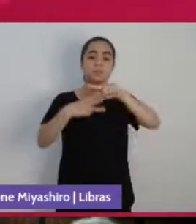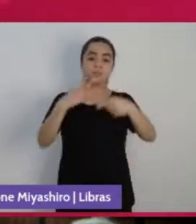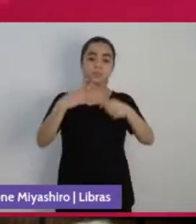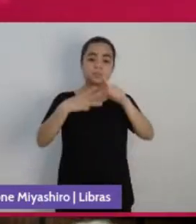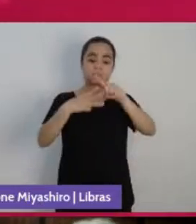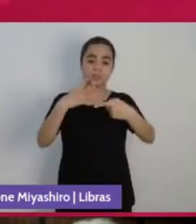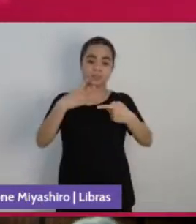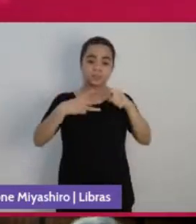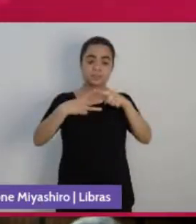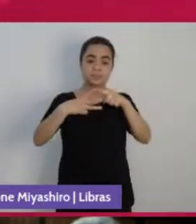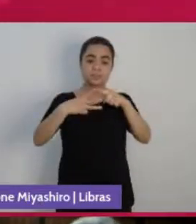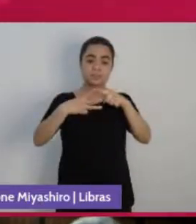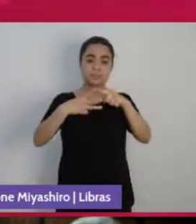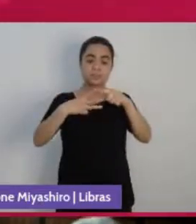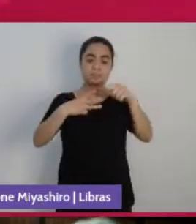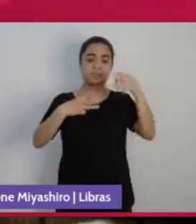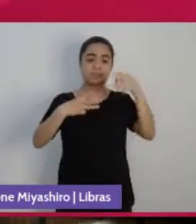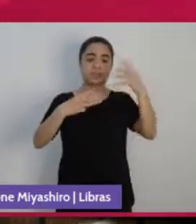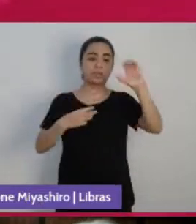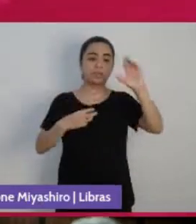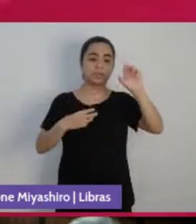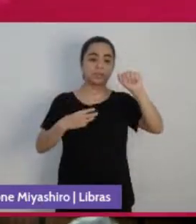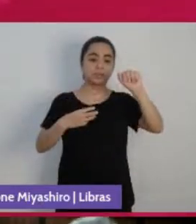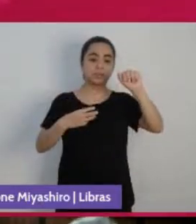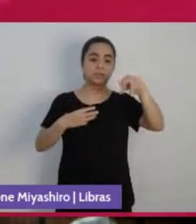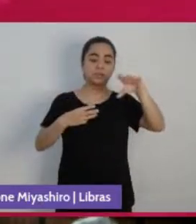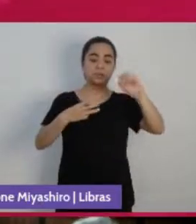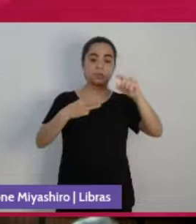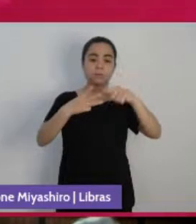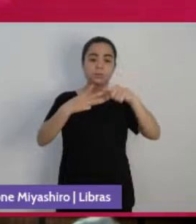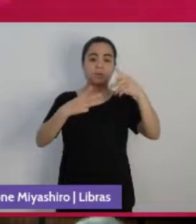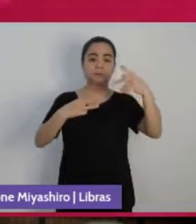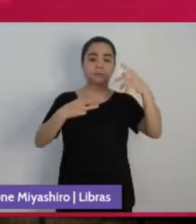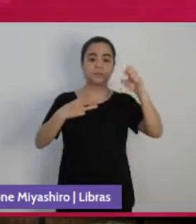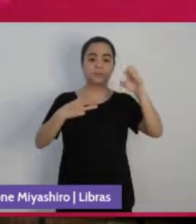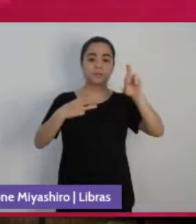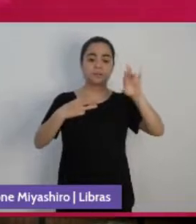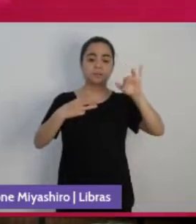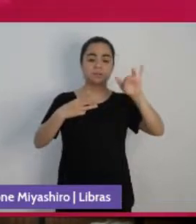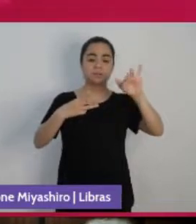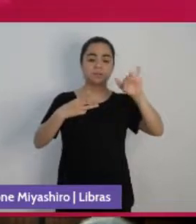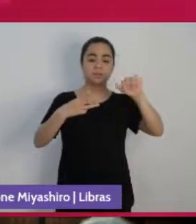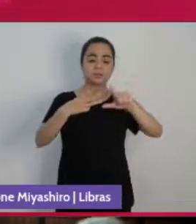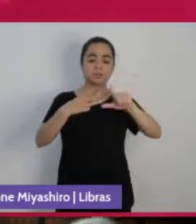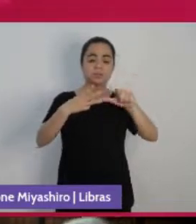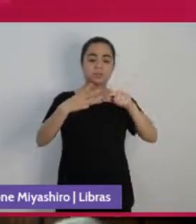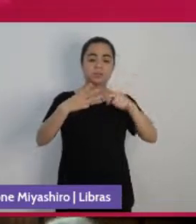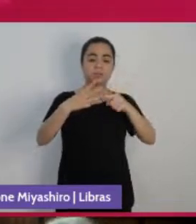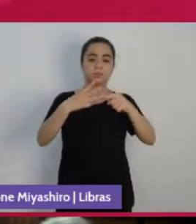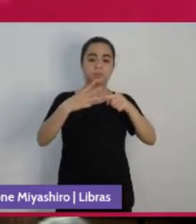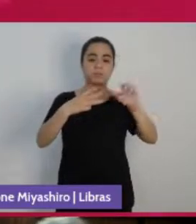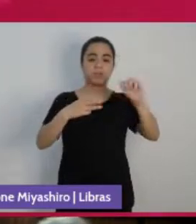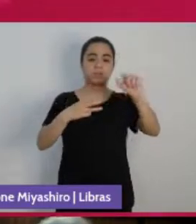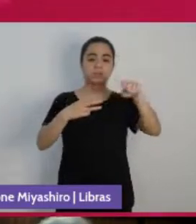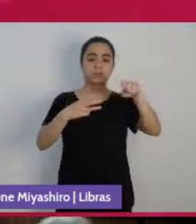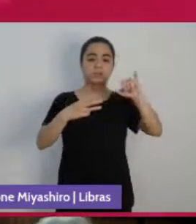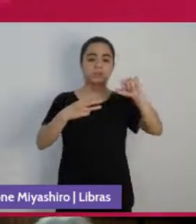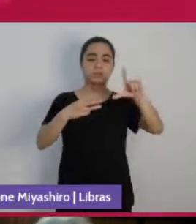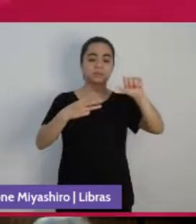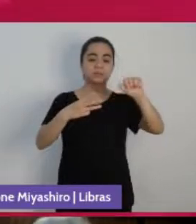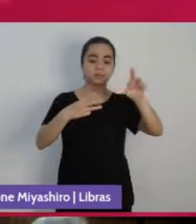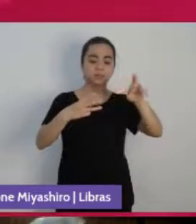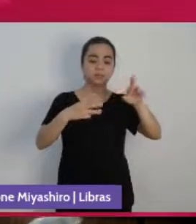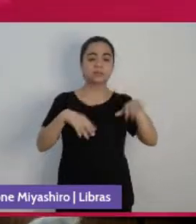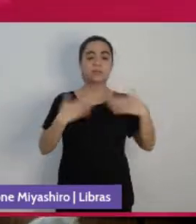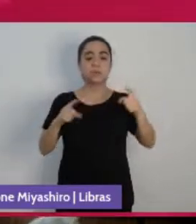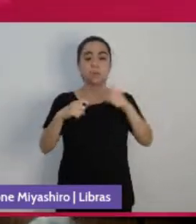fazia crânio caudal, perfil e axilar. Até que um médico falou para mim